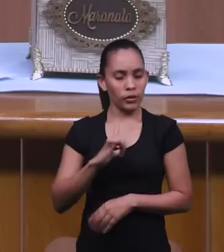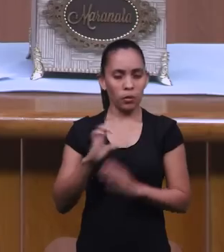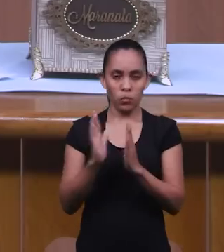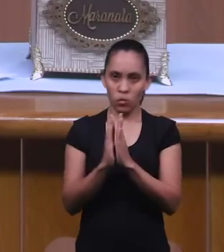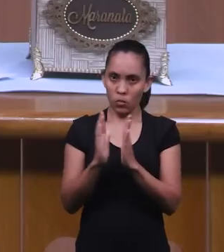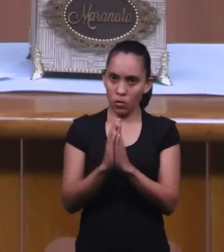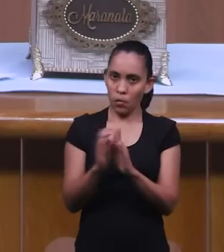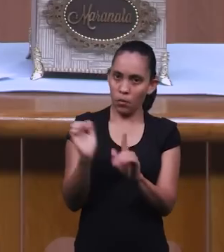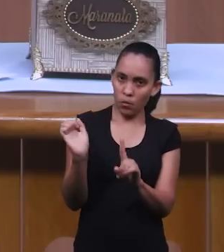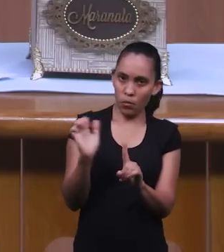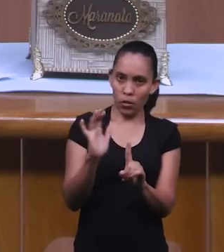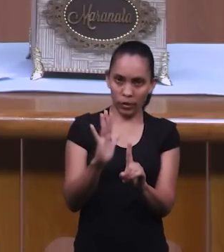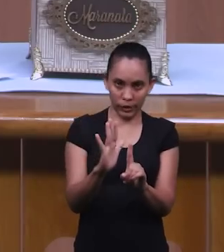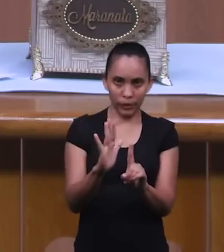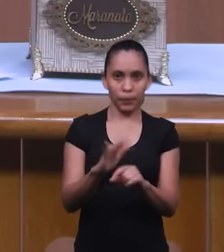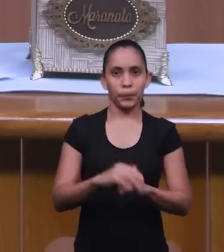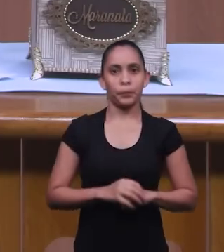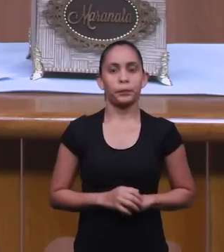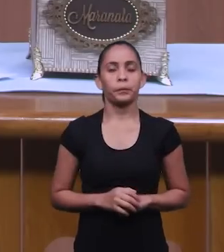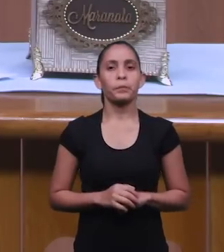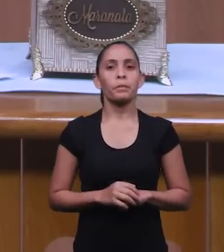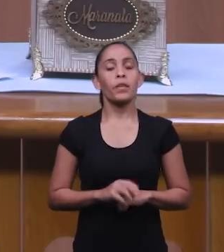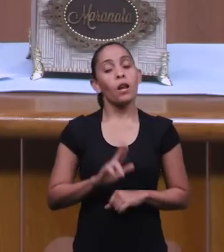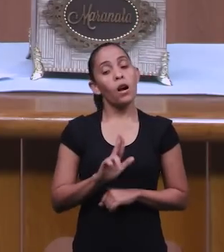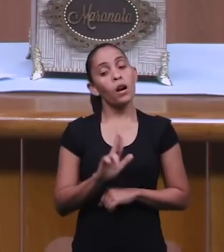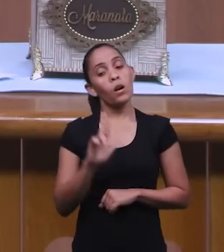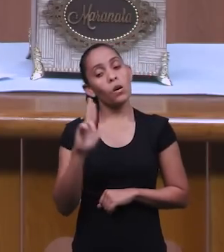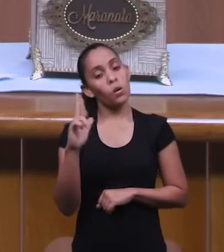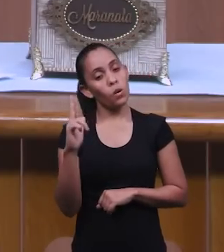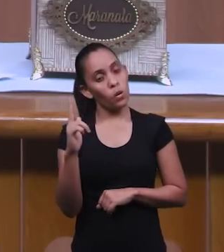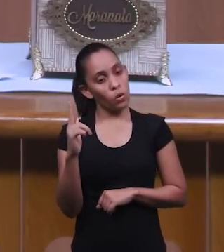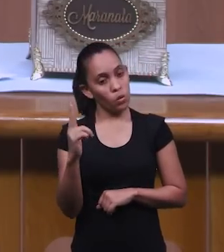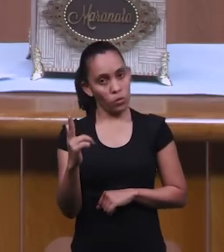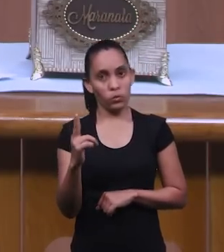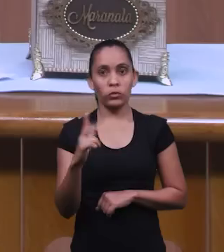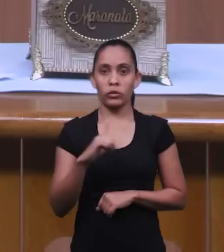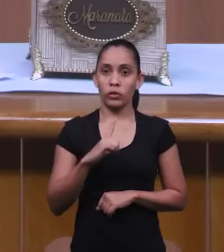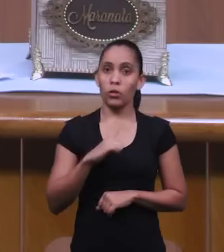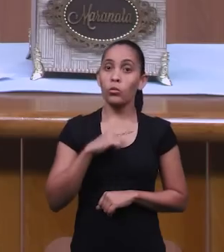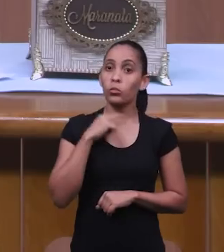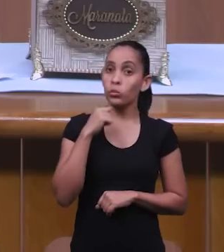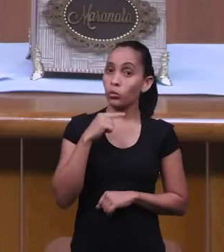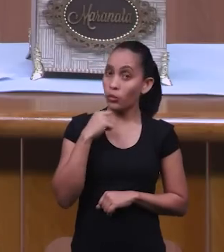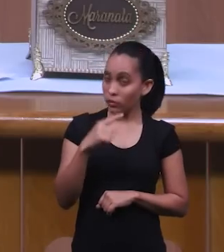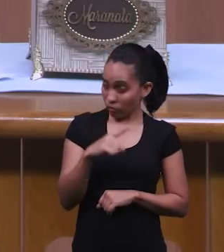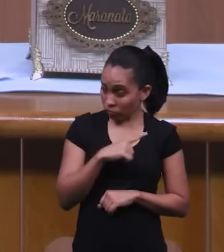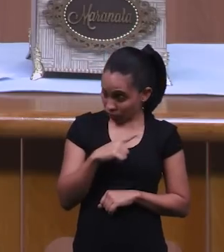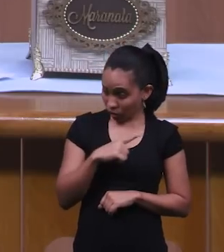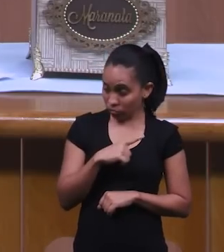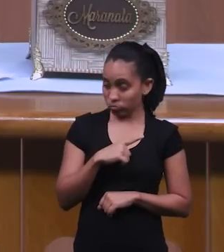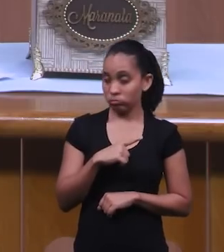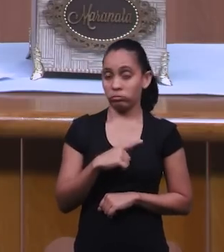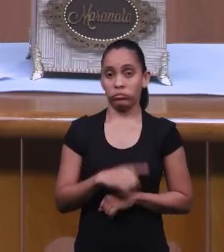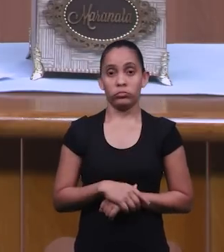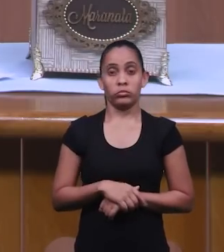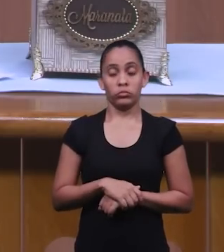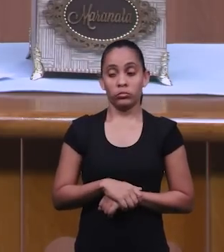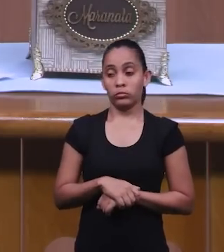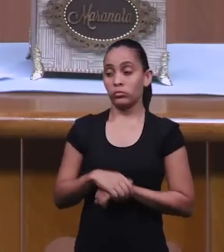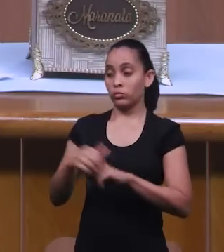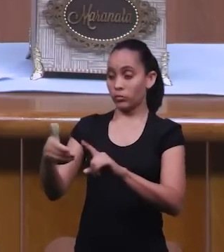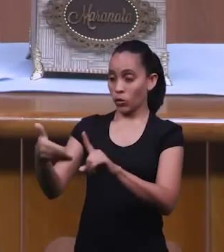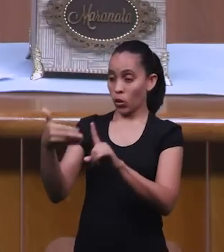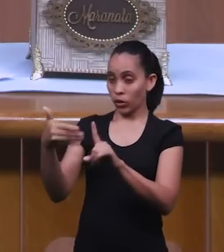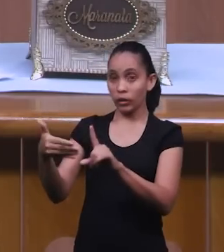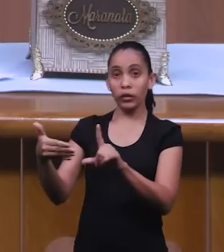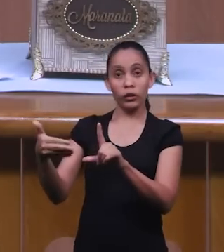uma assistência, uma oração ou sanar alguma dúvida, o QR